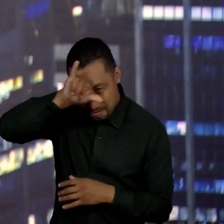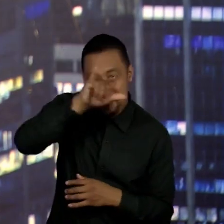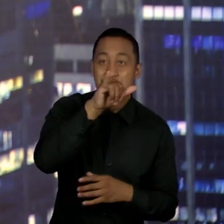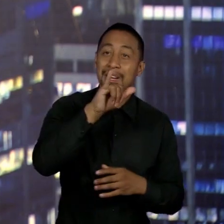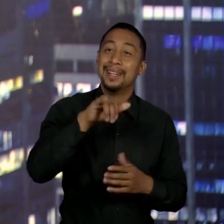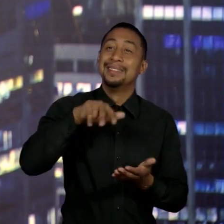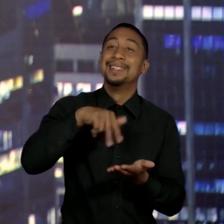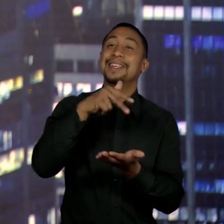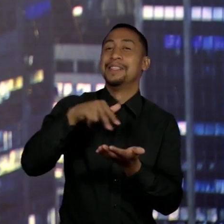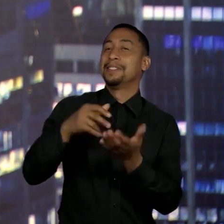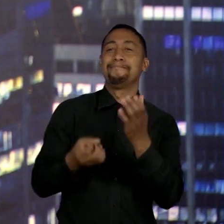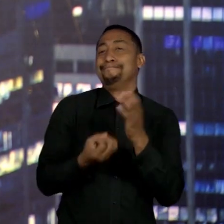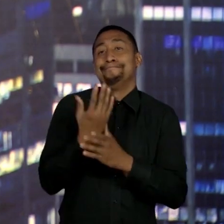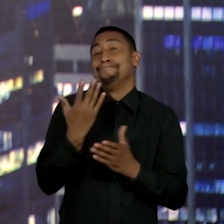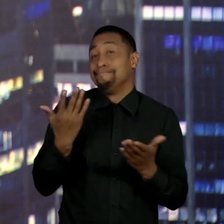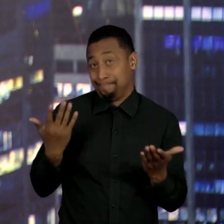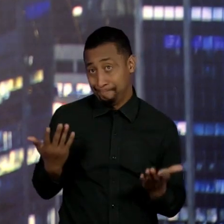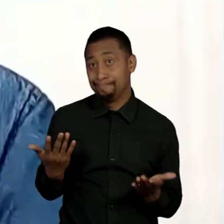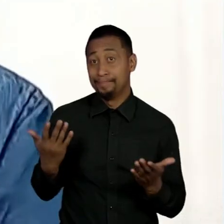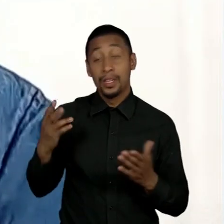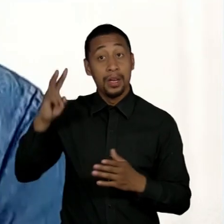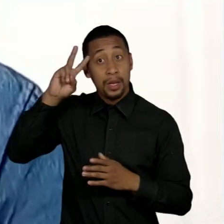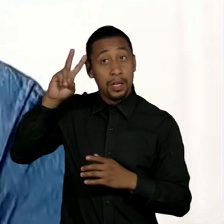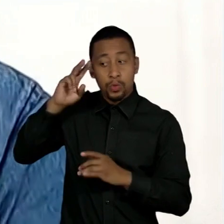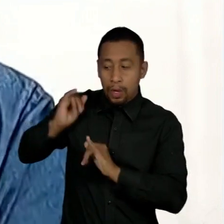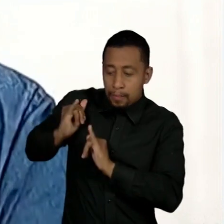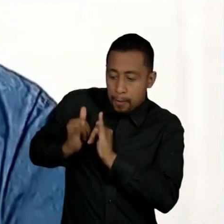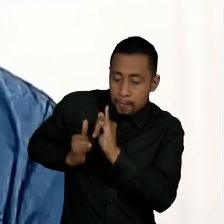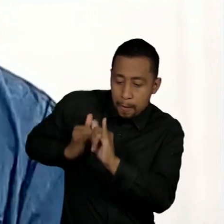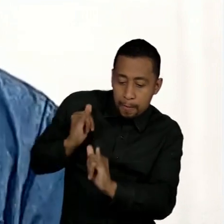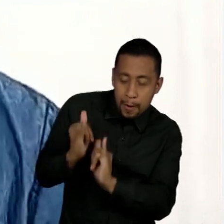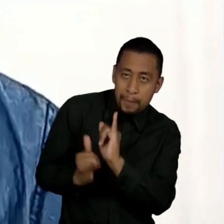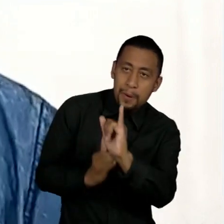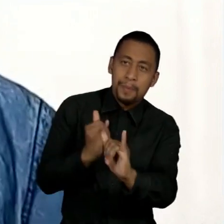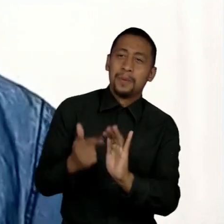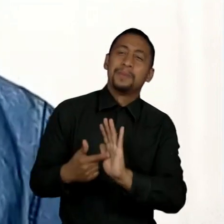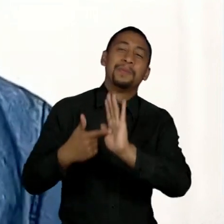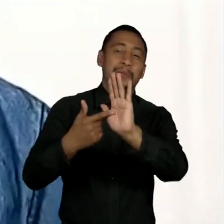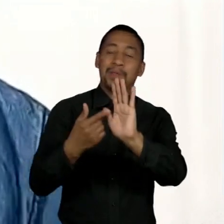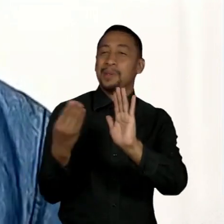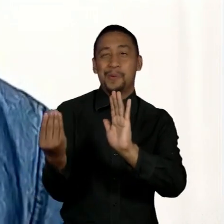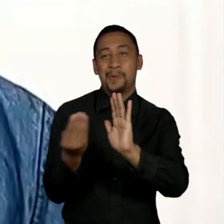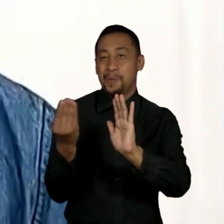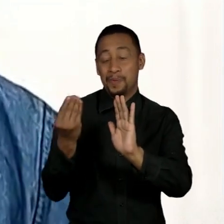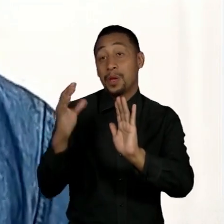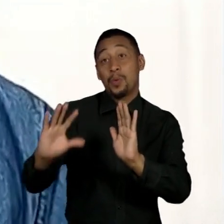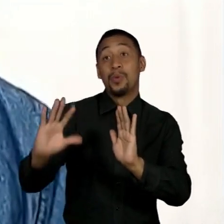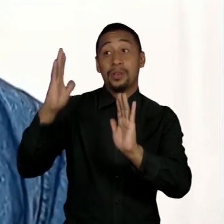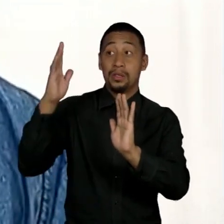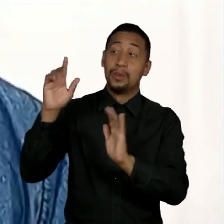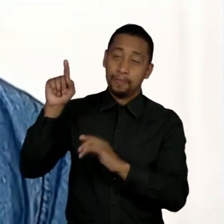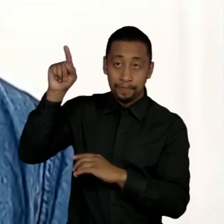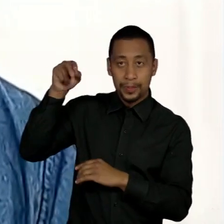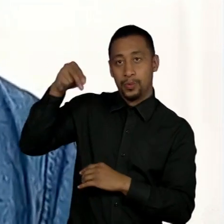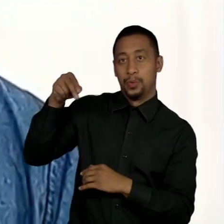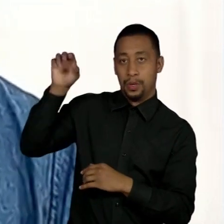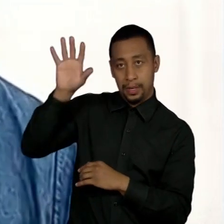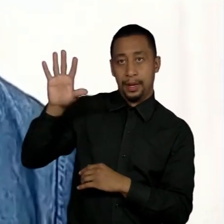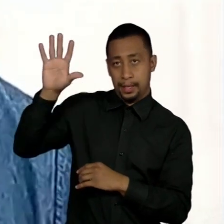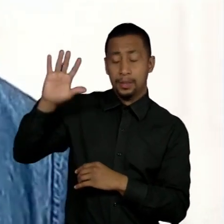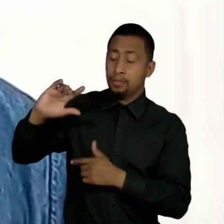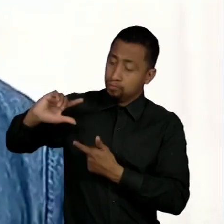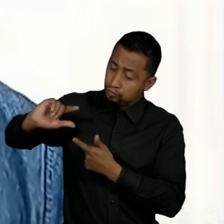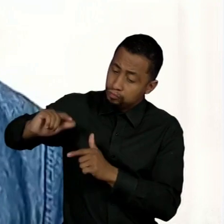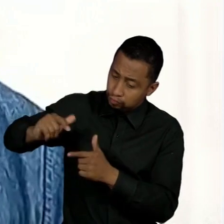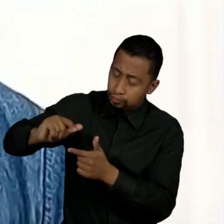ele é extremamente rico, ele se destaca e se difere muito de tudo aquilo que é tradicional tanto